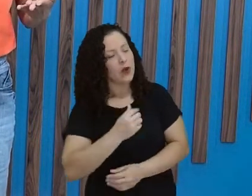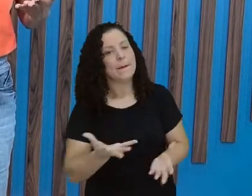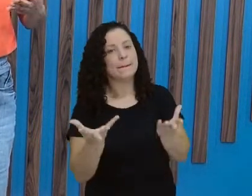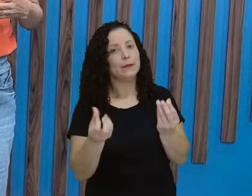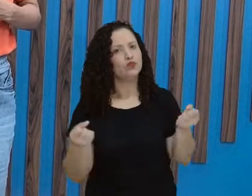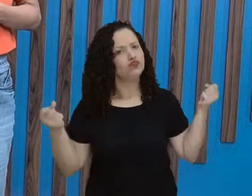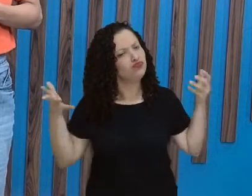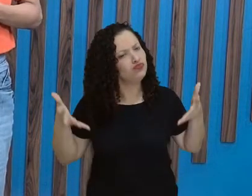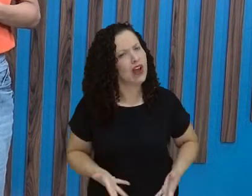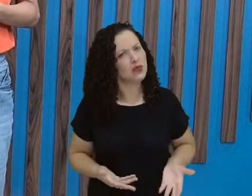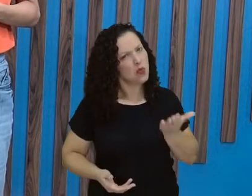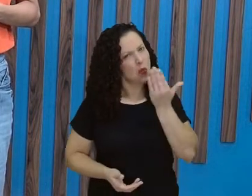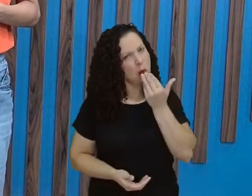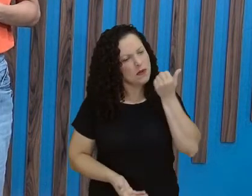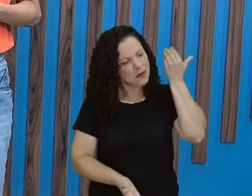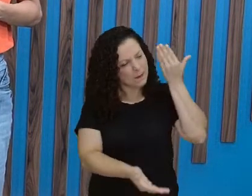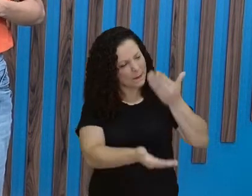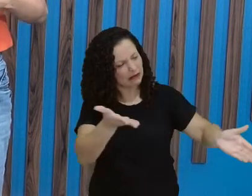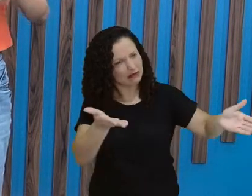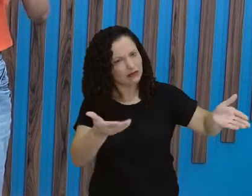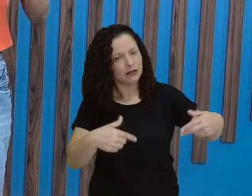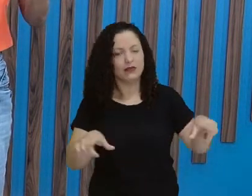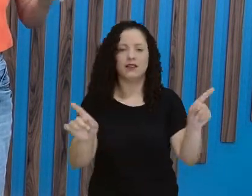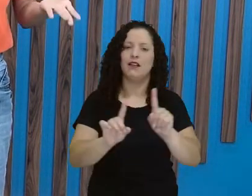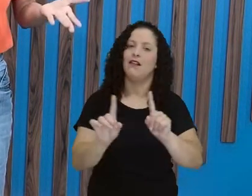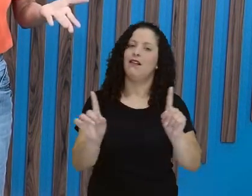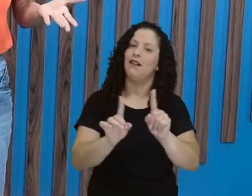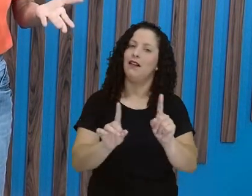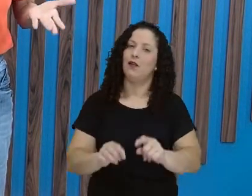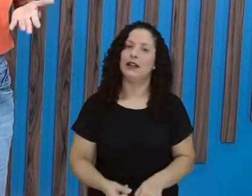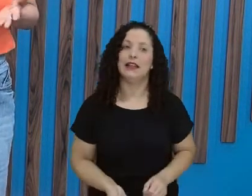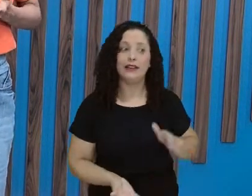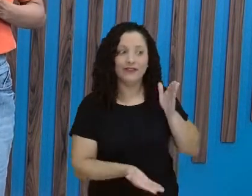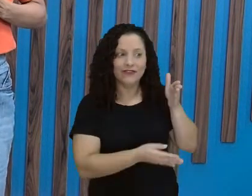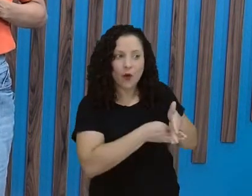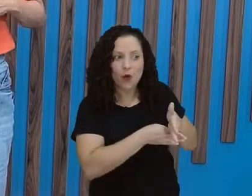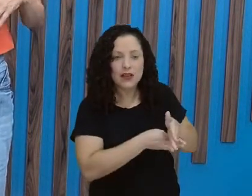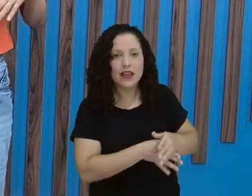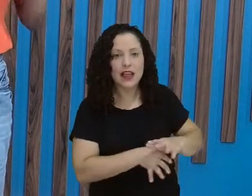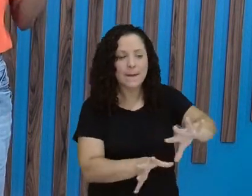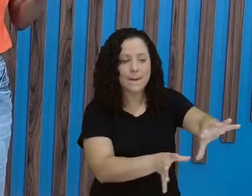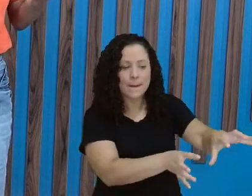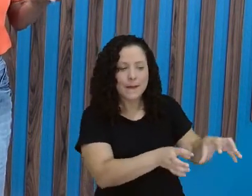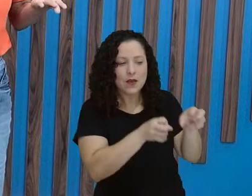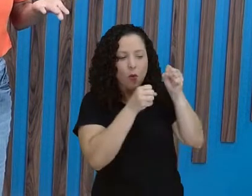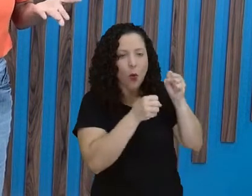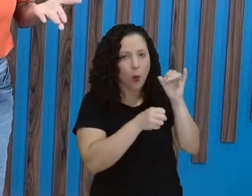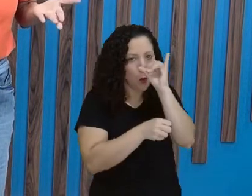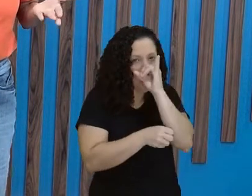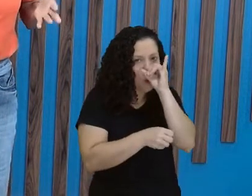muito chato estragar comida. E ele papou aquele porquinho. E